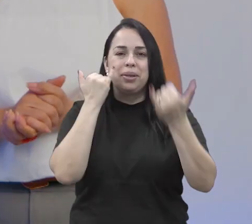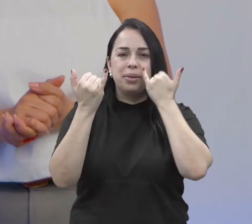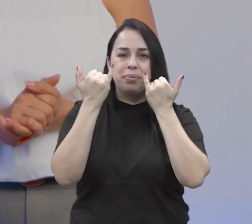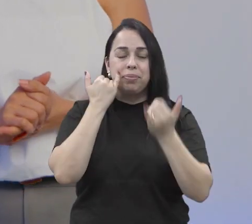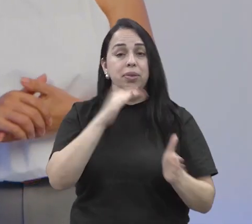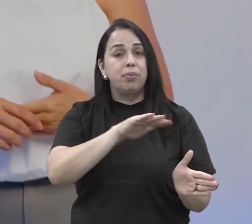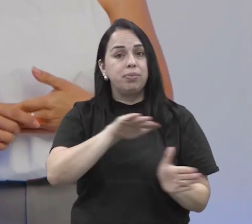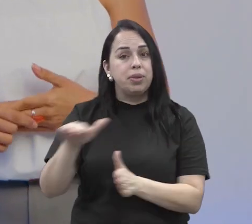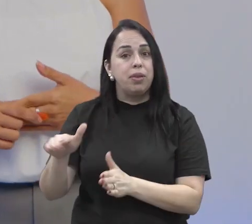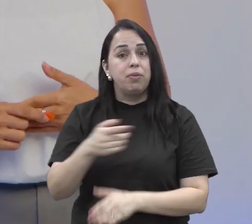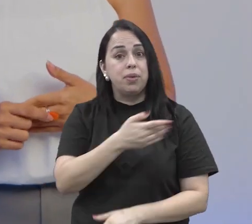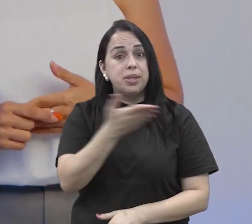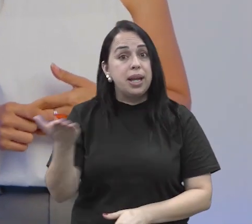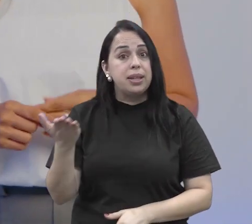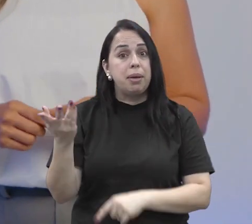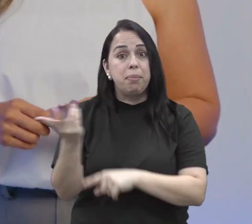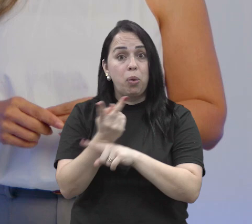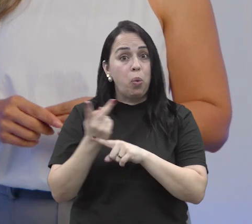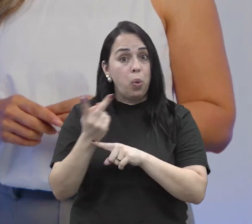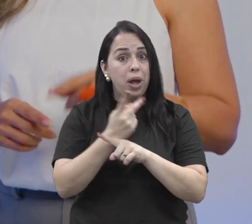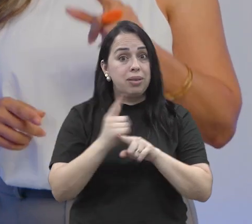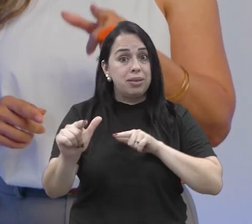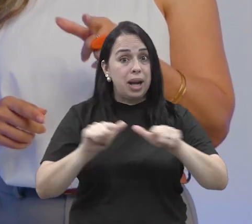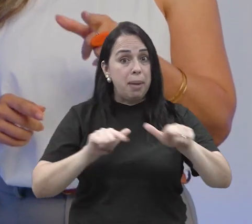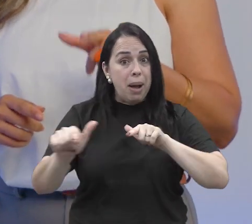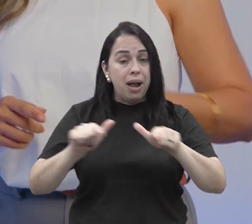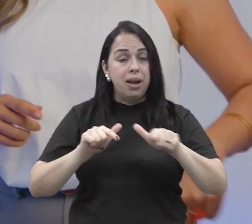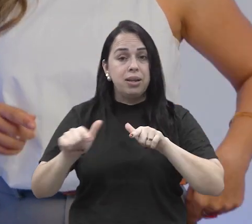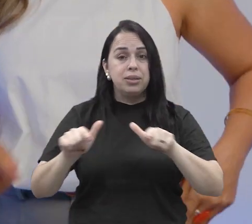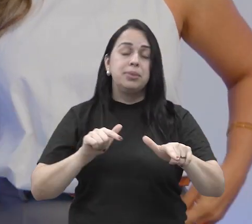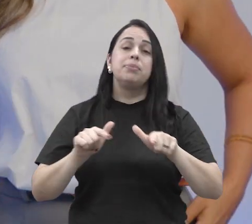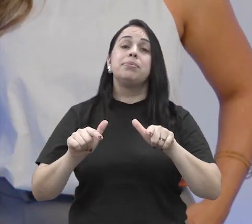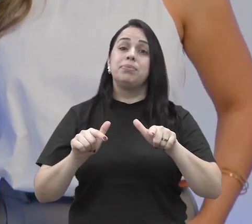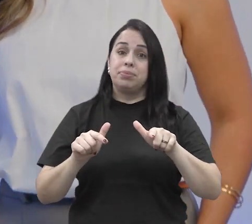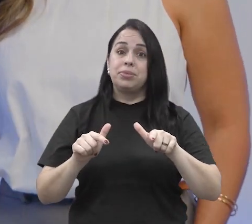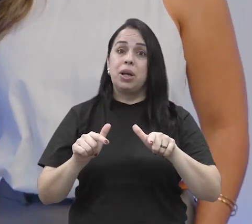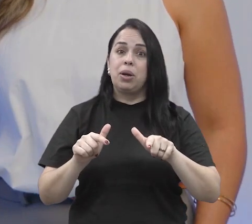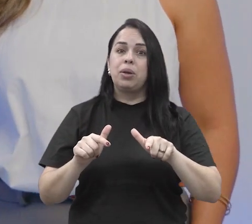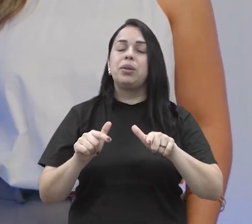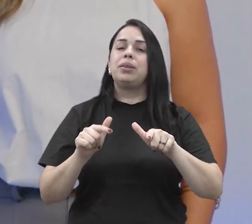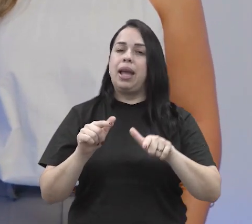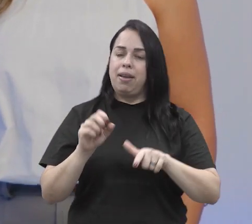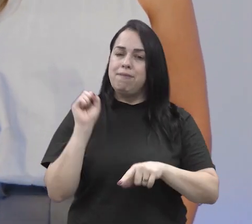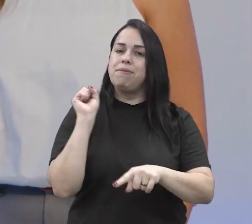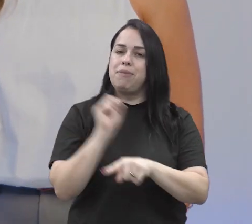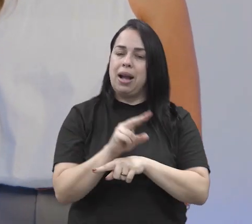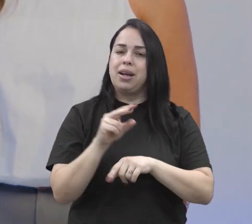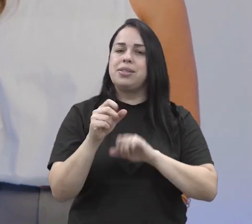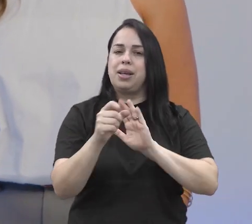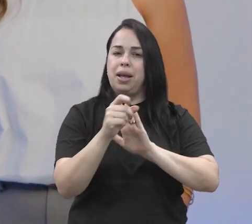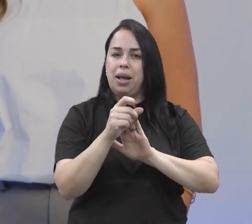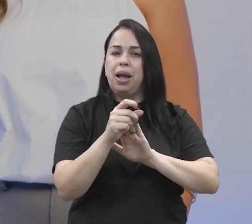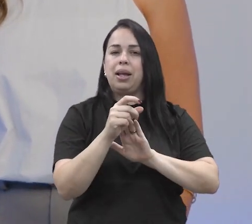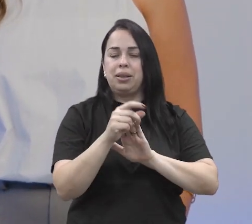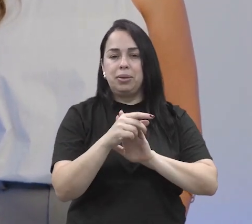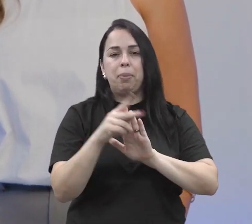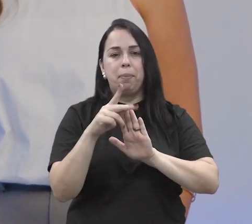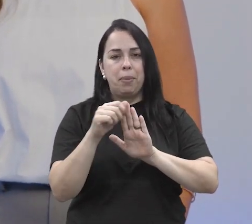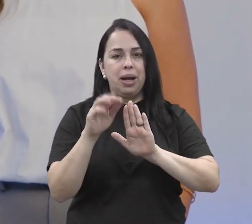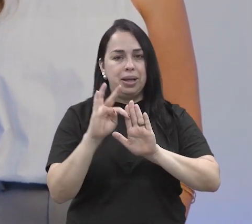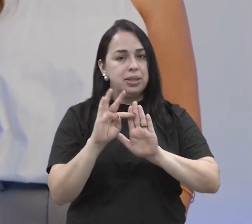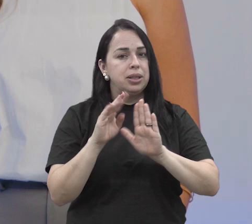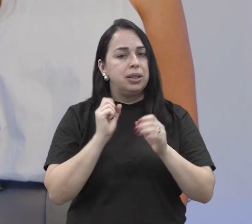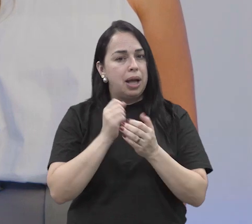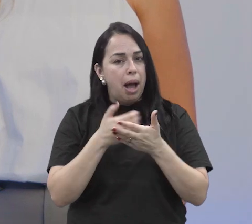pelas informações. Quem está em busca de emprego na cidade, o PAT, o Posto de Atendimento ao Trabalhador, está com vagas abertas em